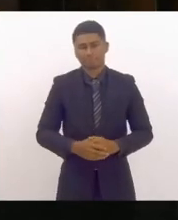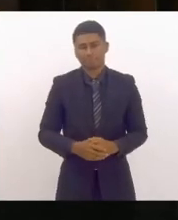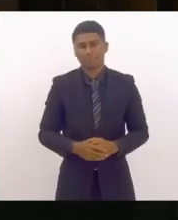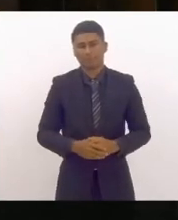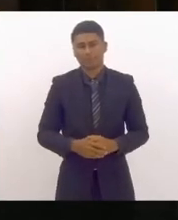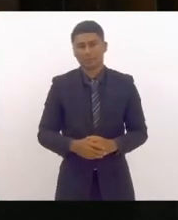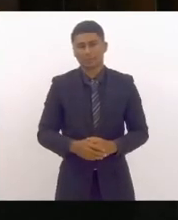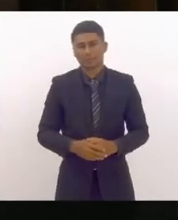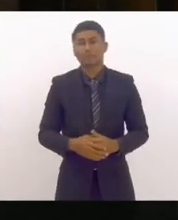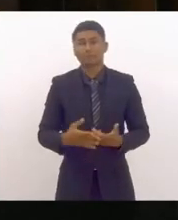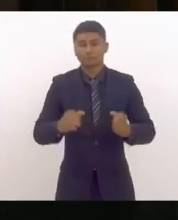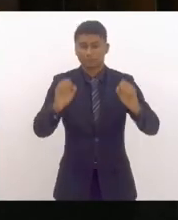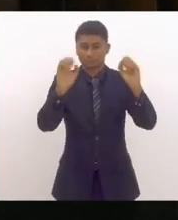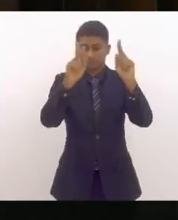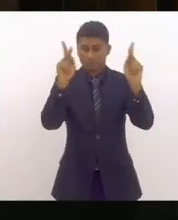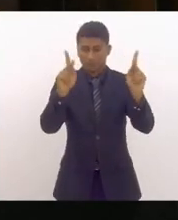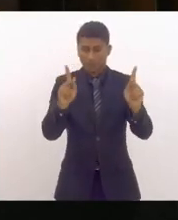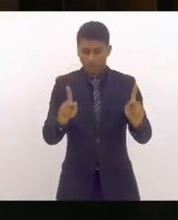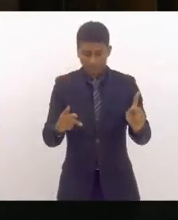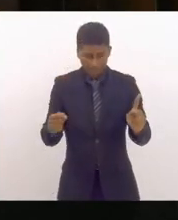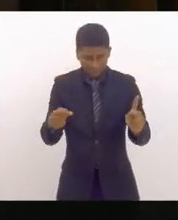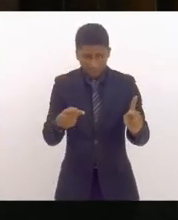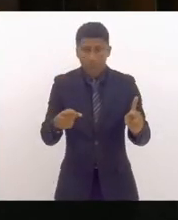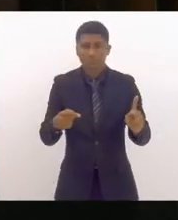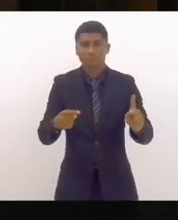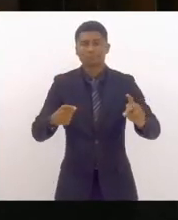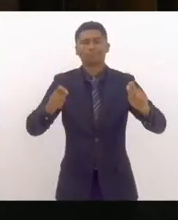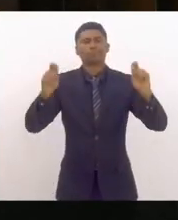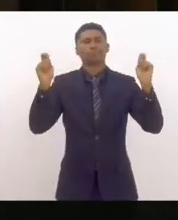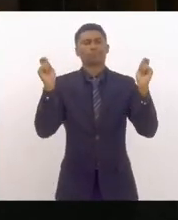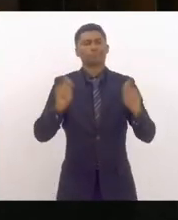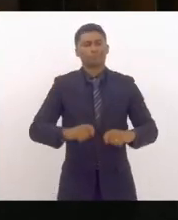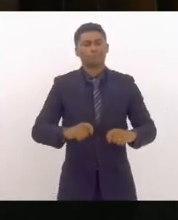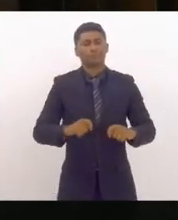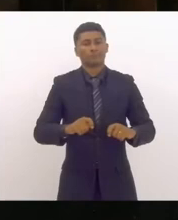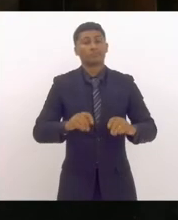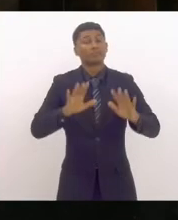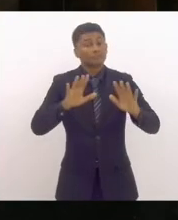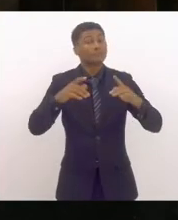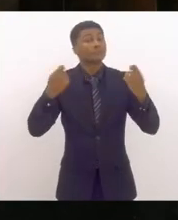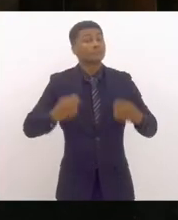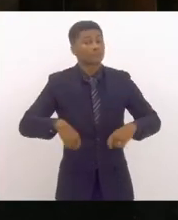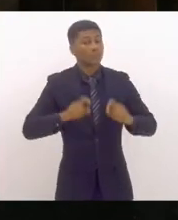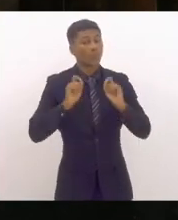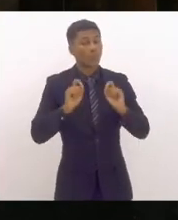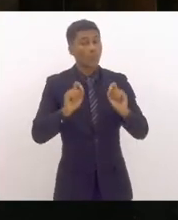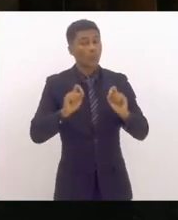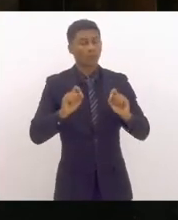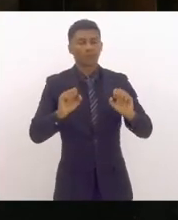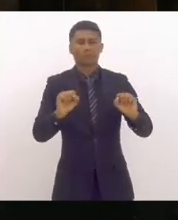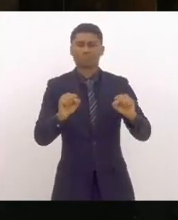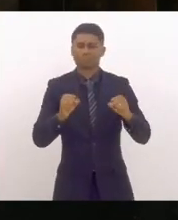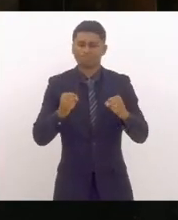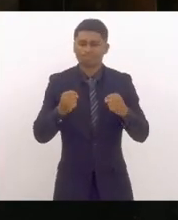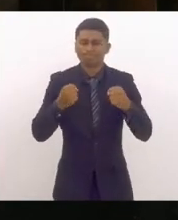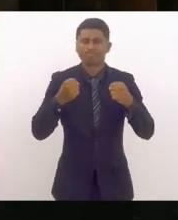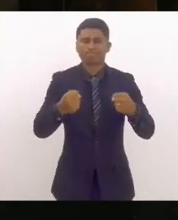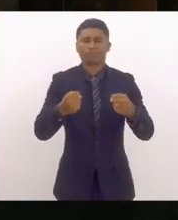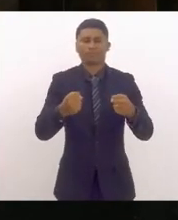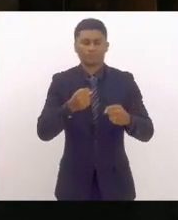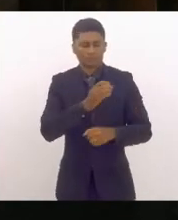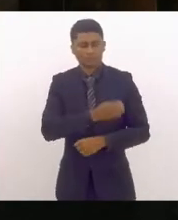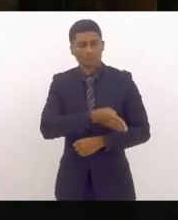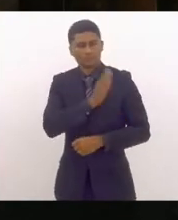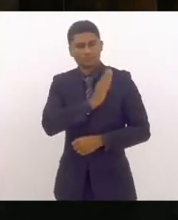a paz é possível baixo aqui nos esforcemos possamos abrir o nosso coração